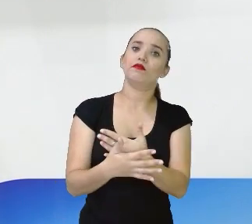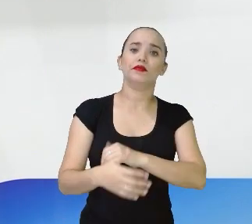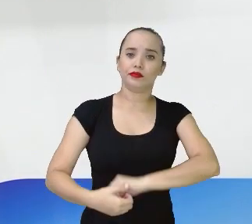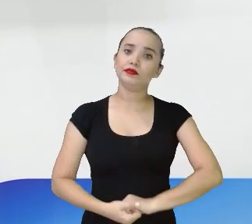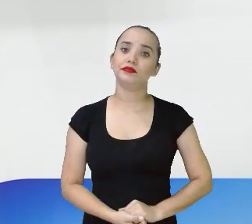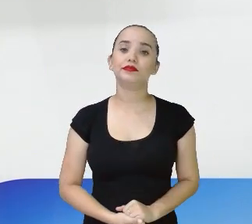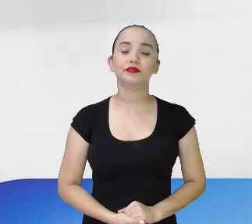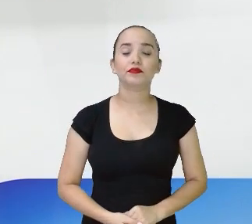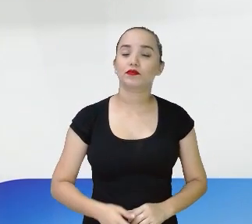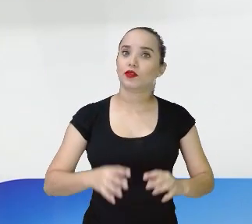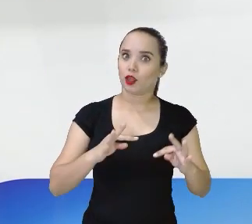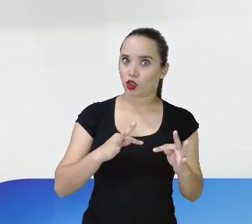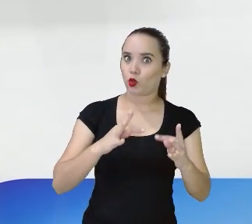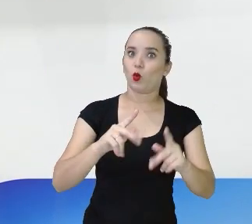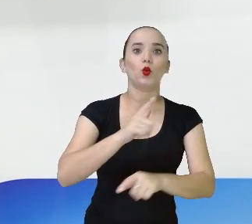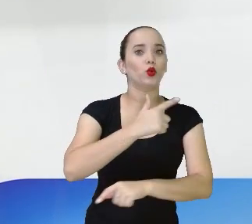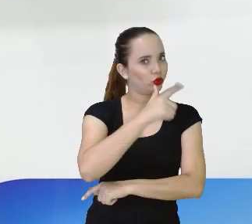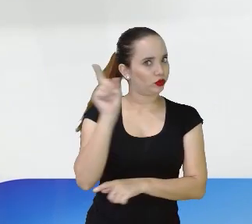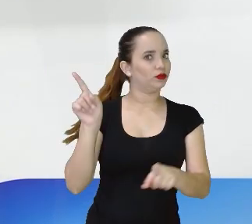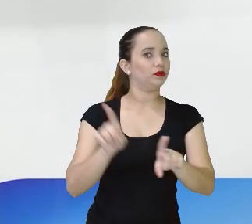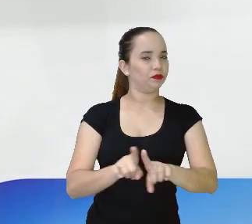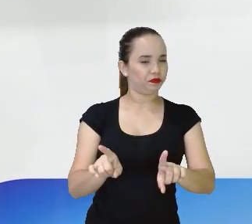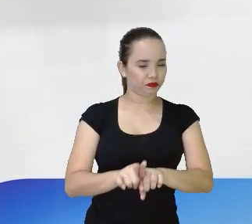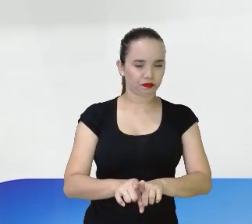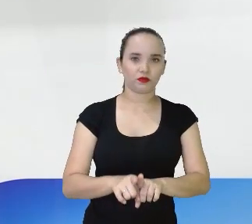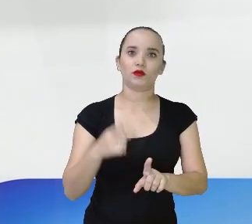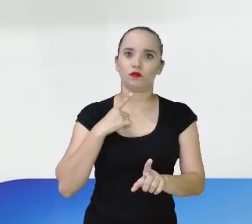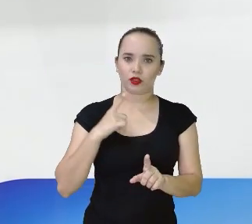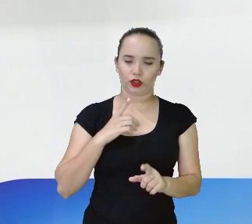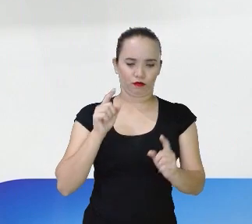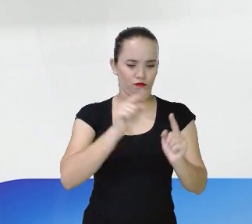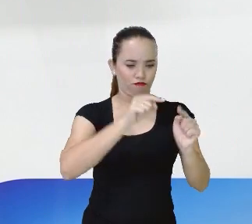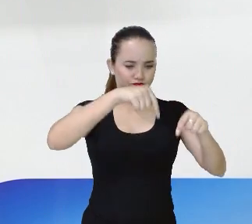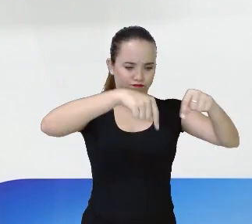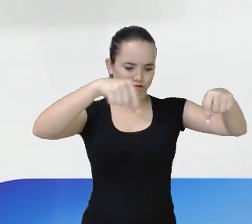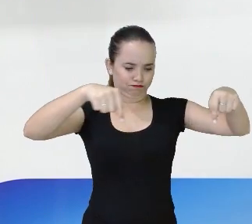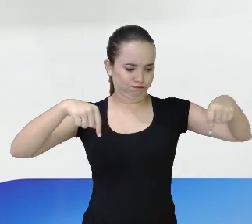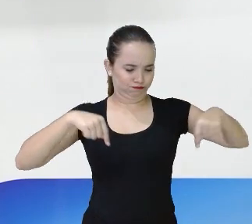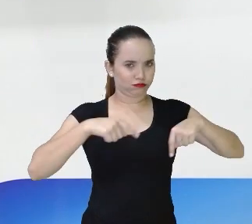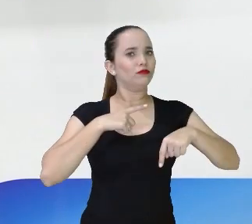Brenan e todas as outras que estão lá dispostas pelo parque.